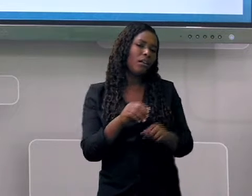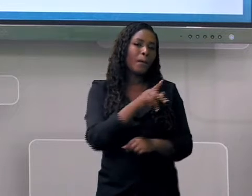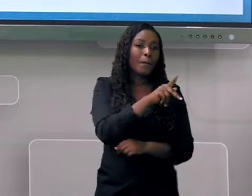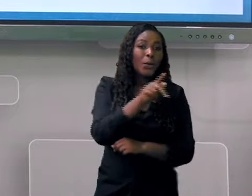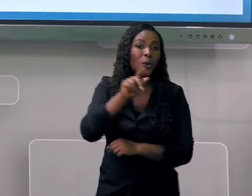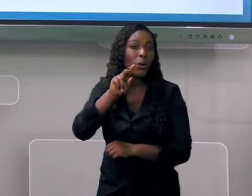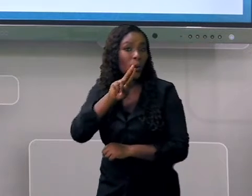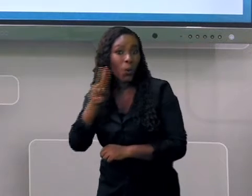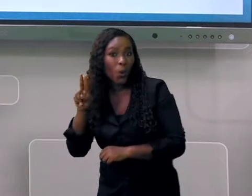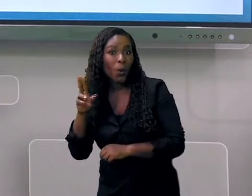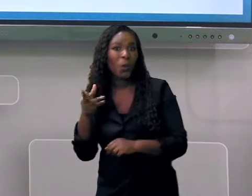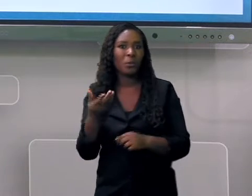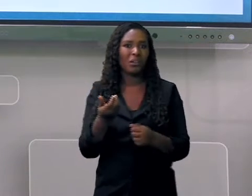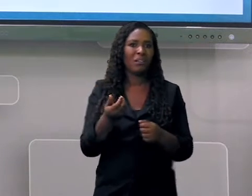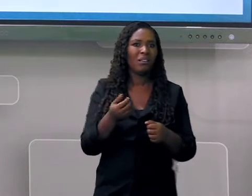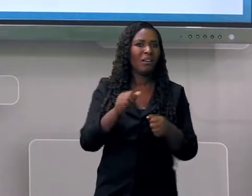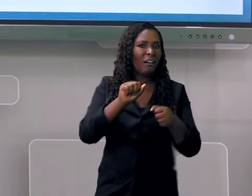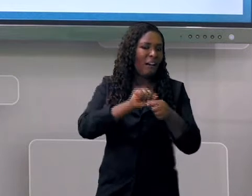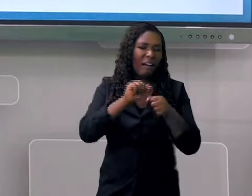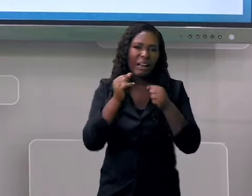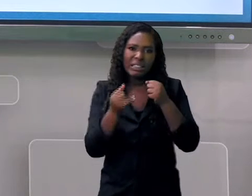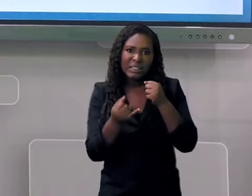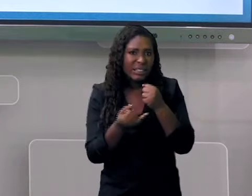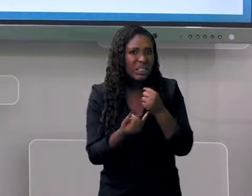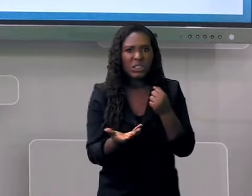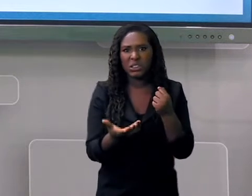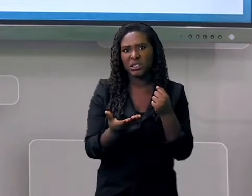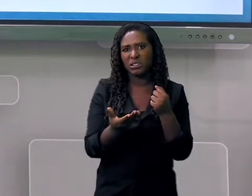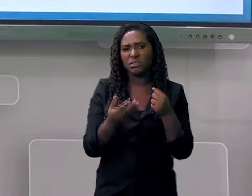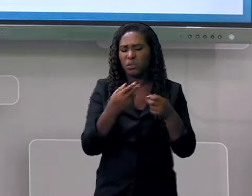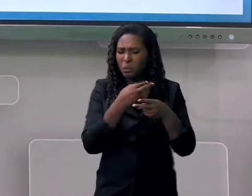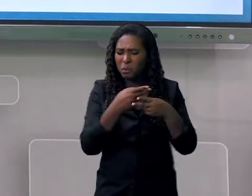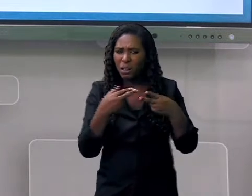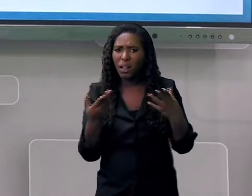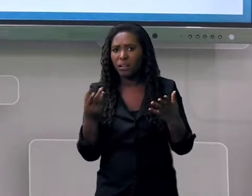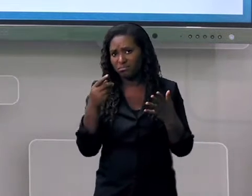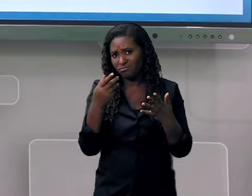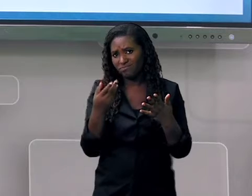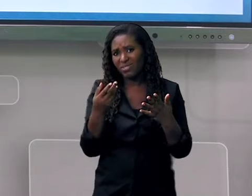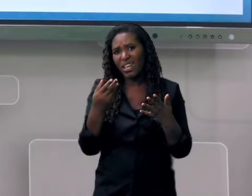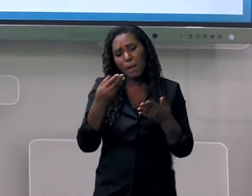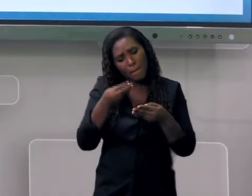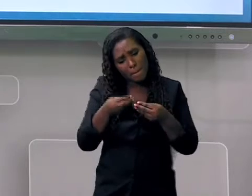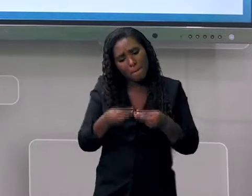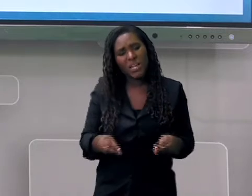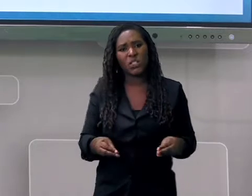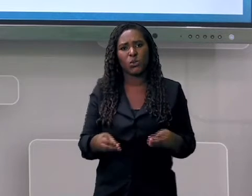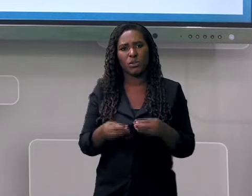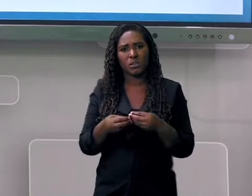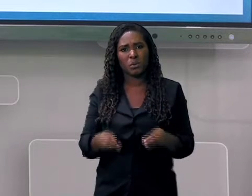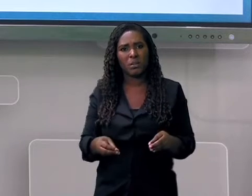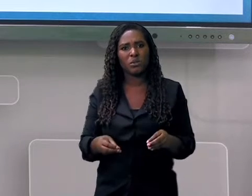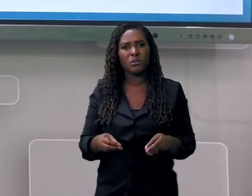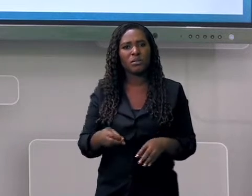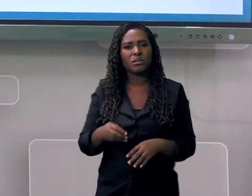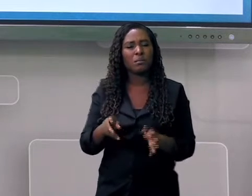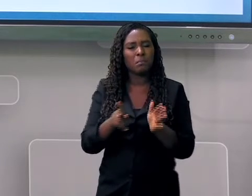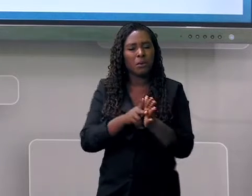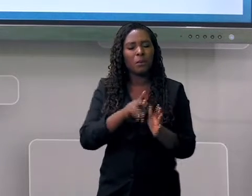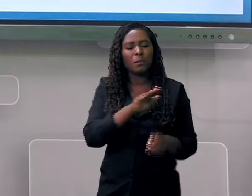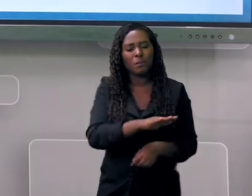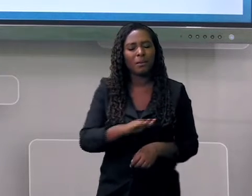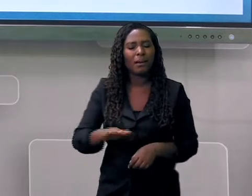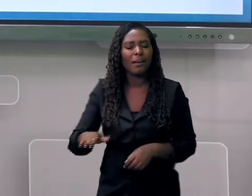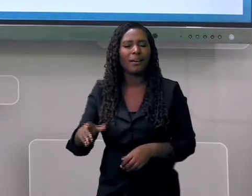Você sabia que duas crianças da mesma idade com autismo possuem diferentes características,